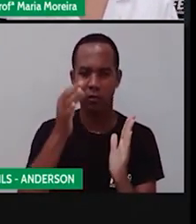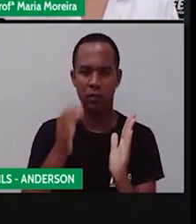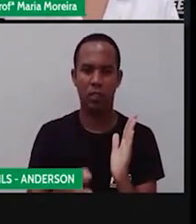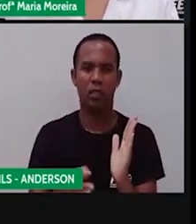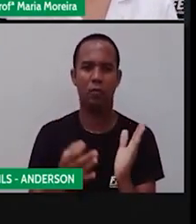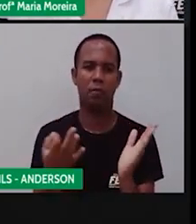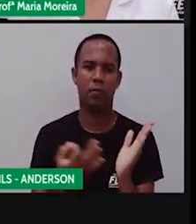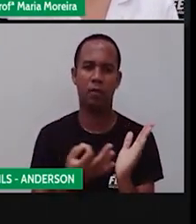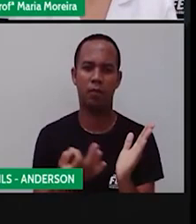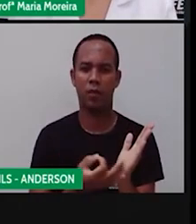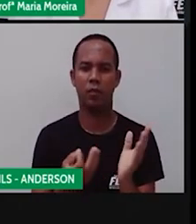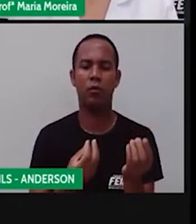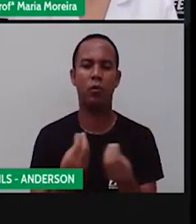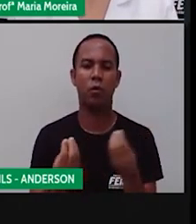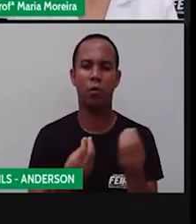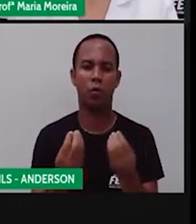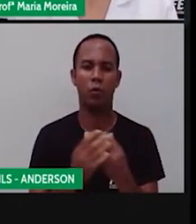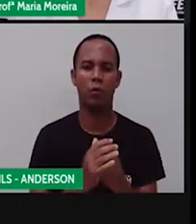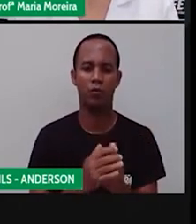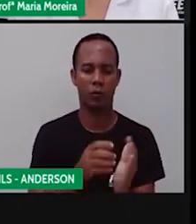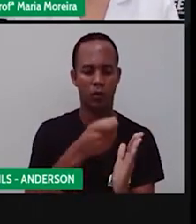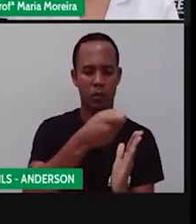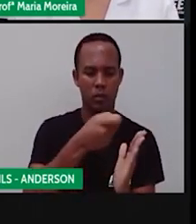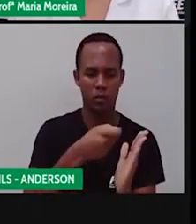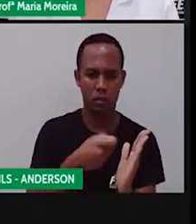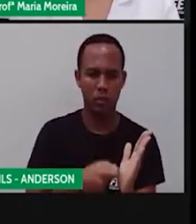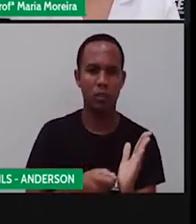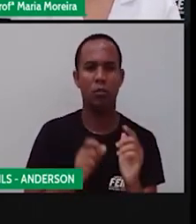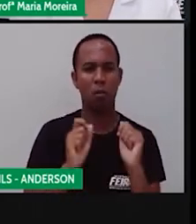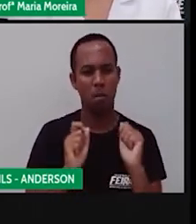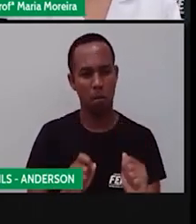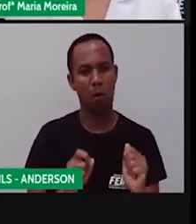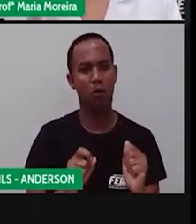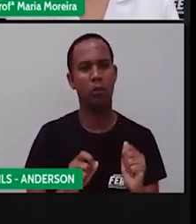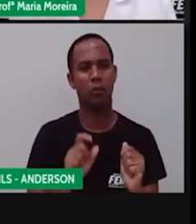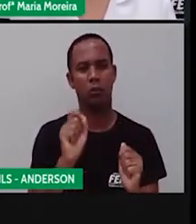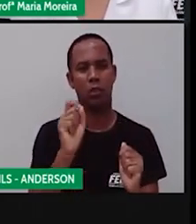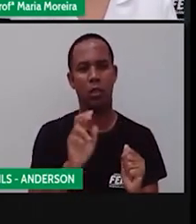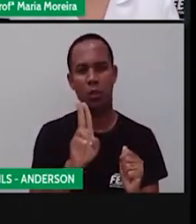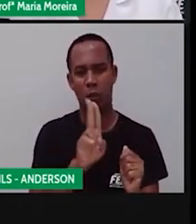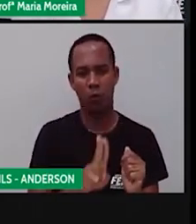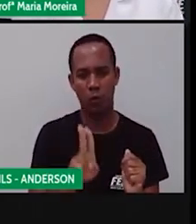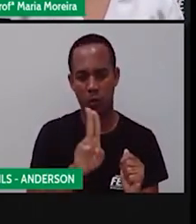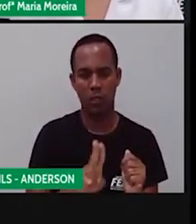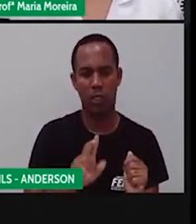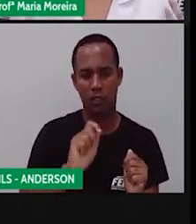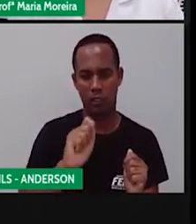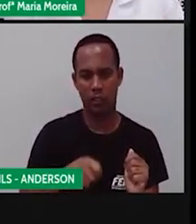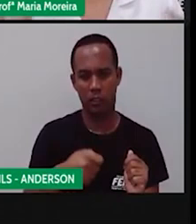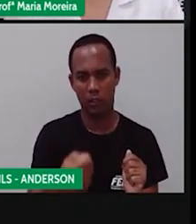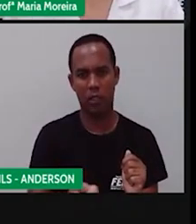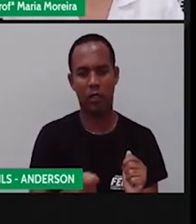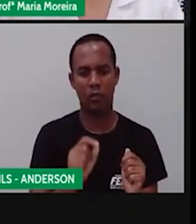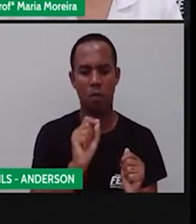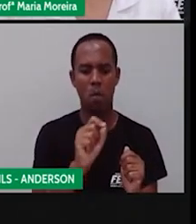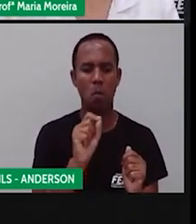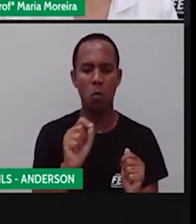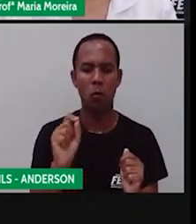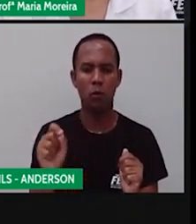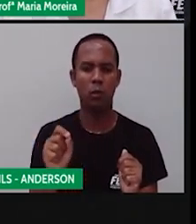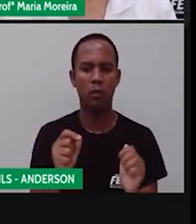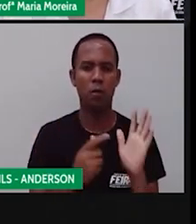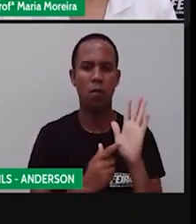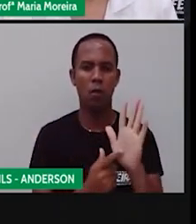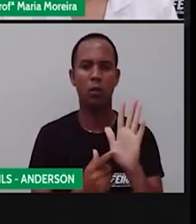Então, através disso aí que está sendo escrito, eu posso o quê? Usar esses sinais de pontuação justamente para demonstrar